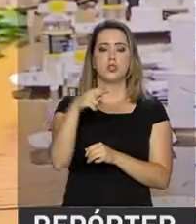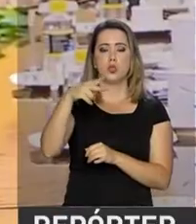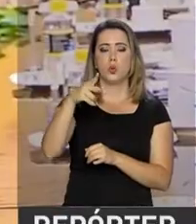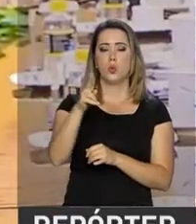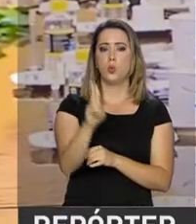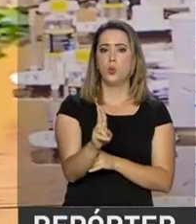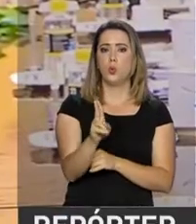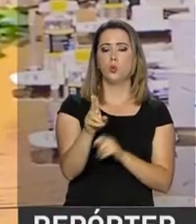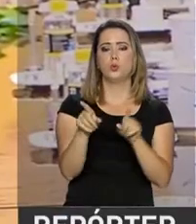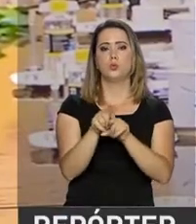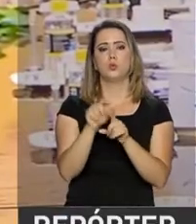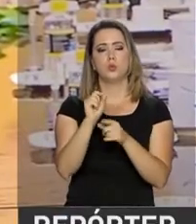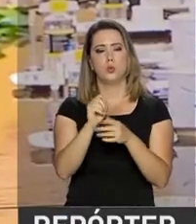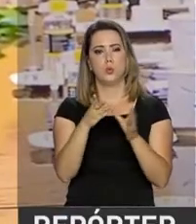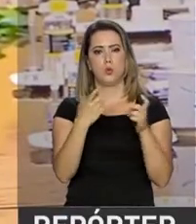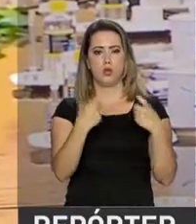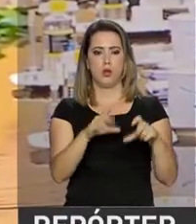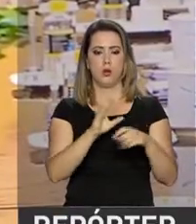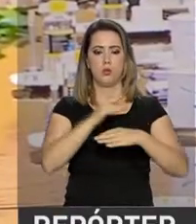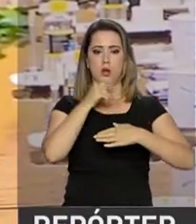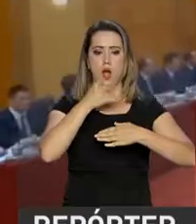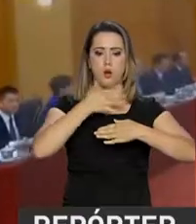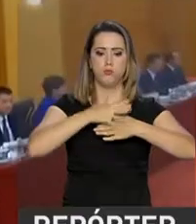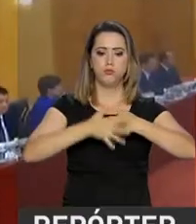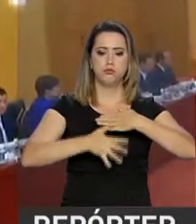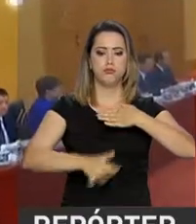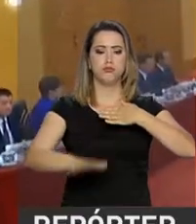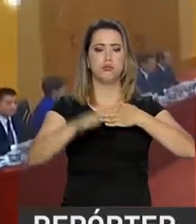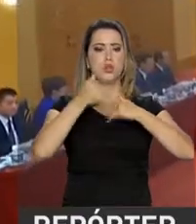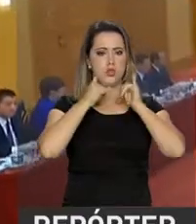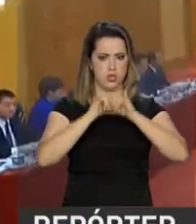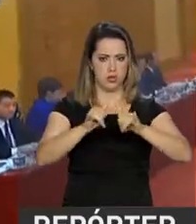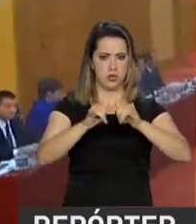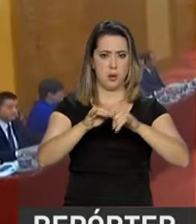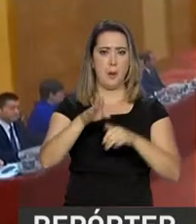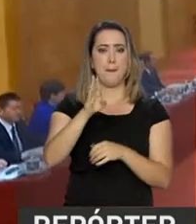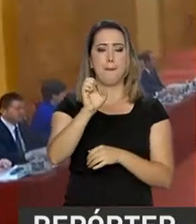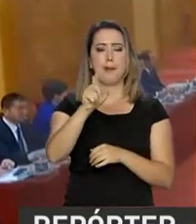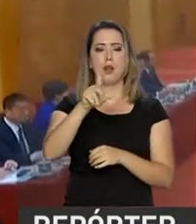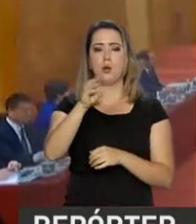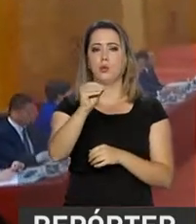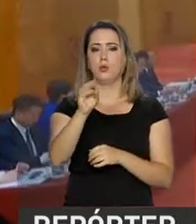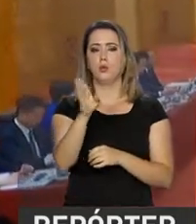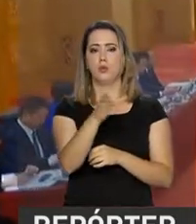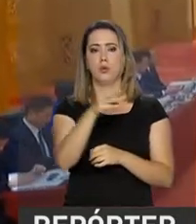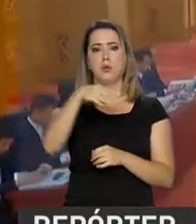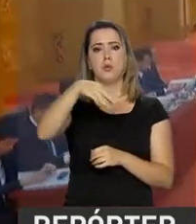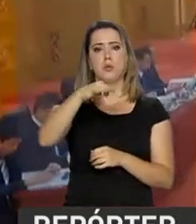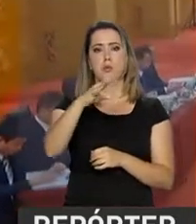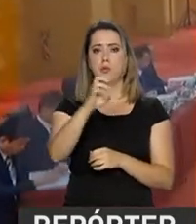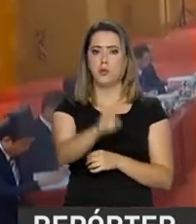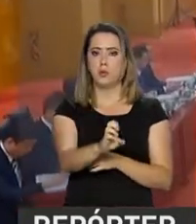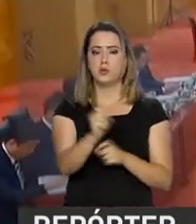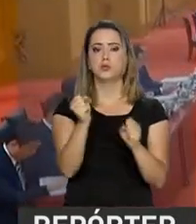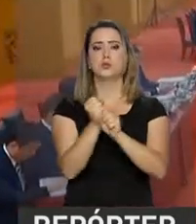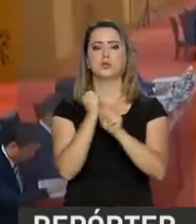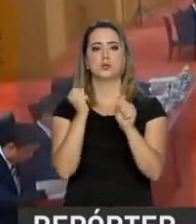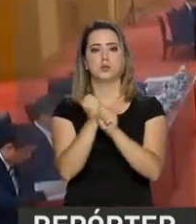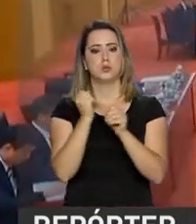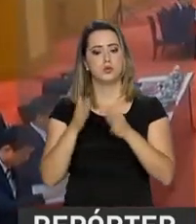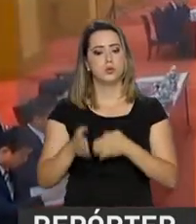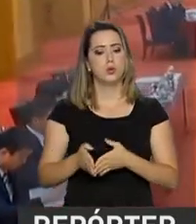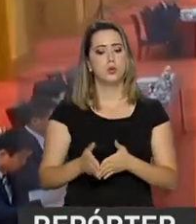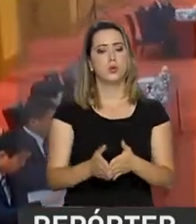janeiro da usina de belo monte e o contrato de financiamento para a construção de um porto privado em são luís do maranhão